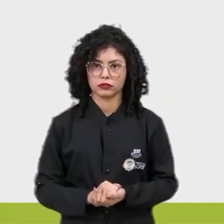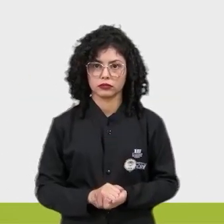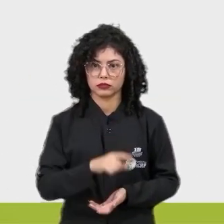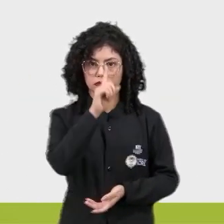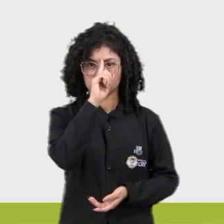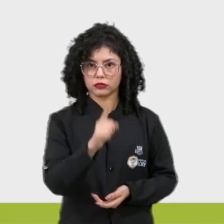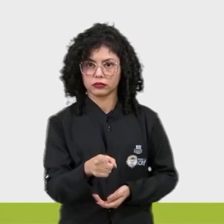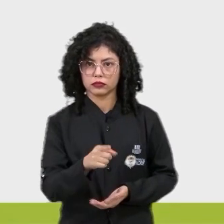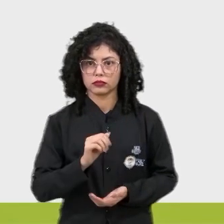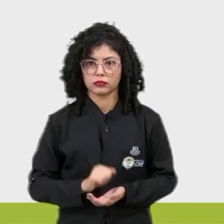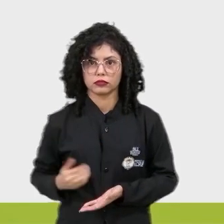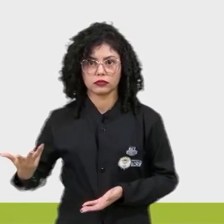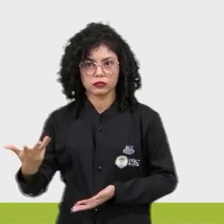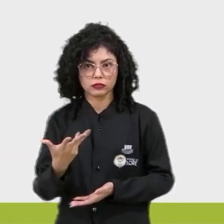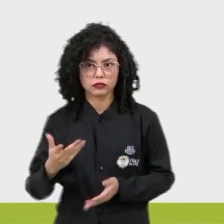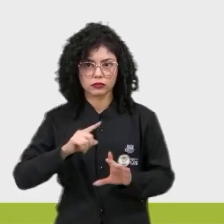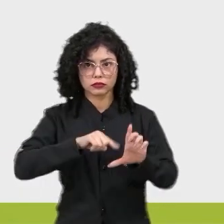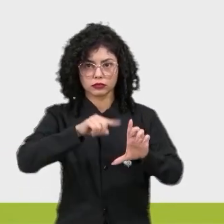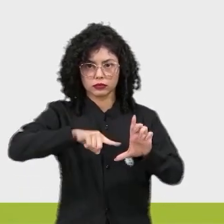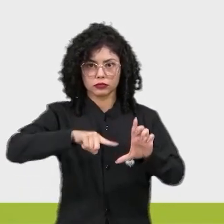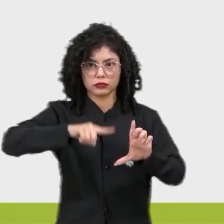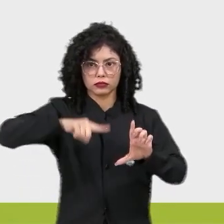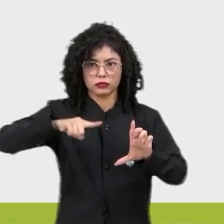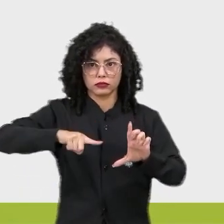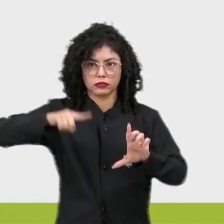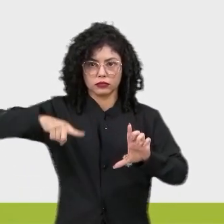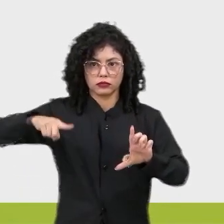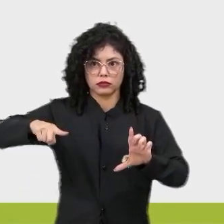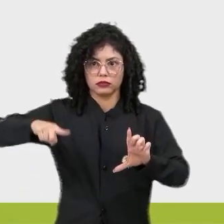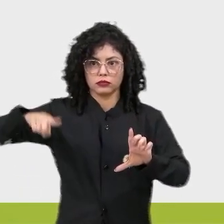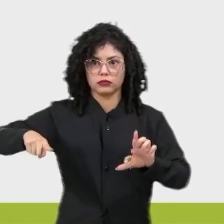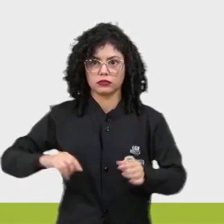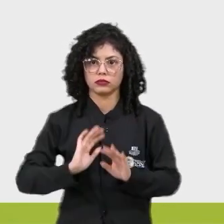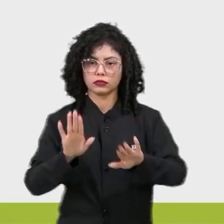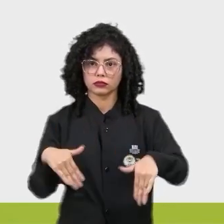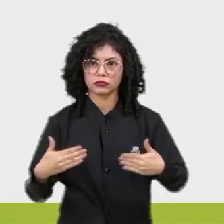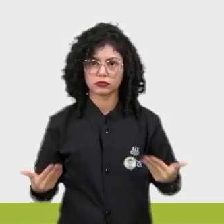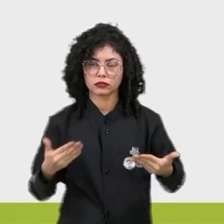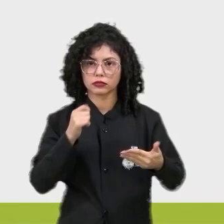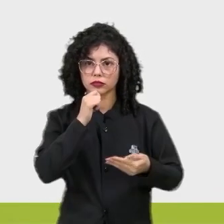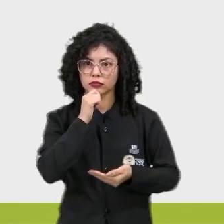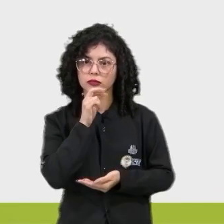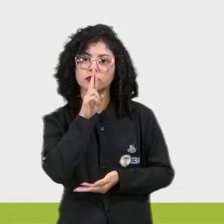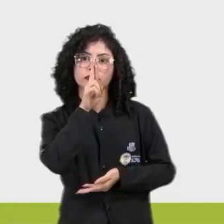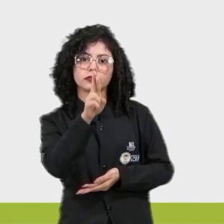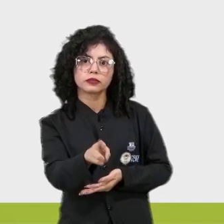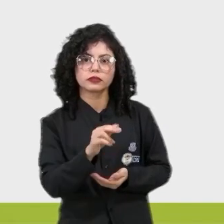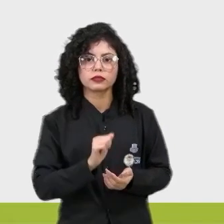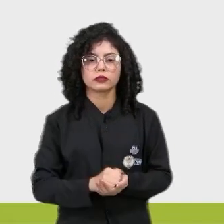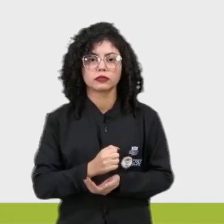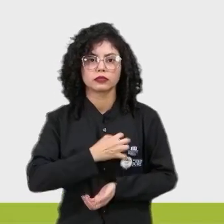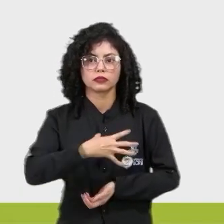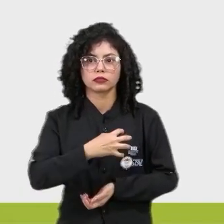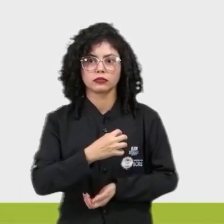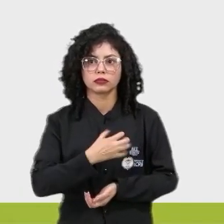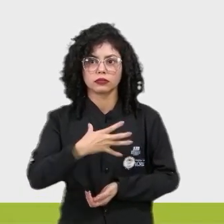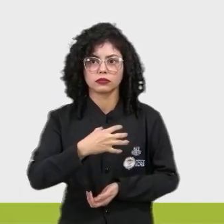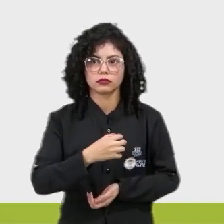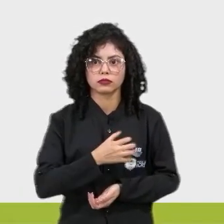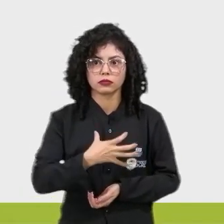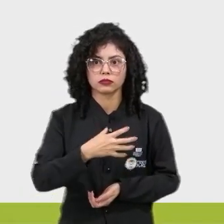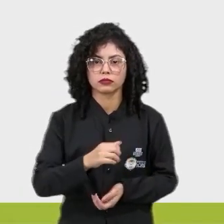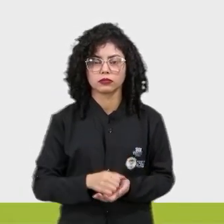da questão. Com base nesse gráfico, responda qual a razão dessa pulsação não ser